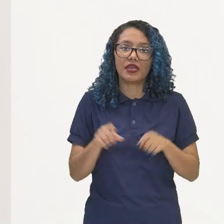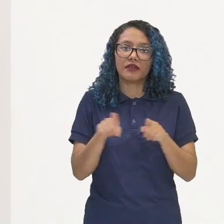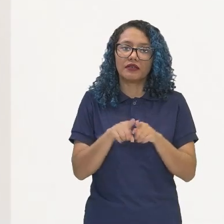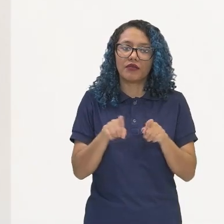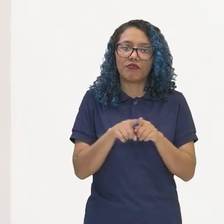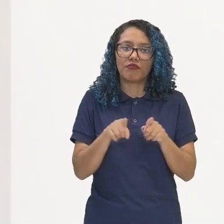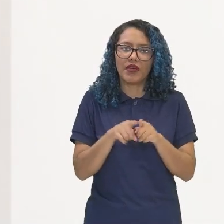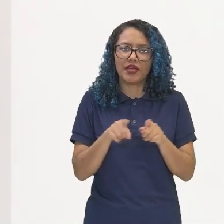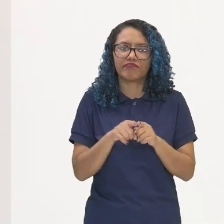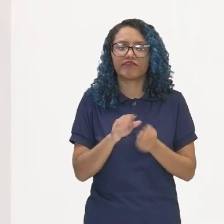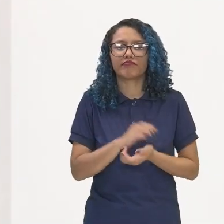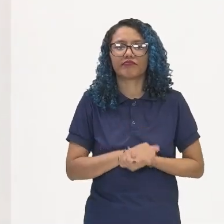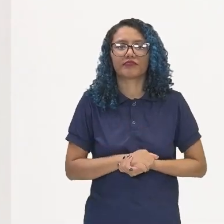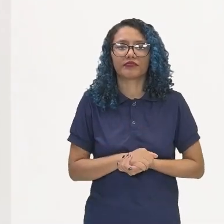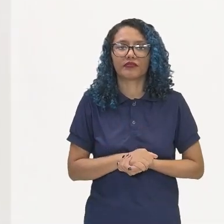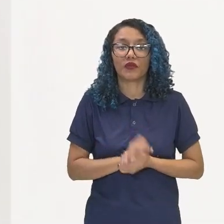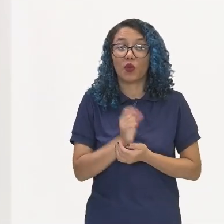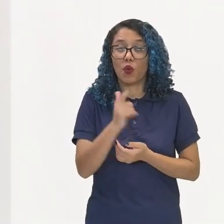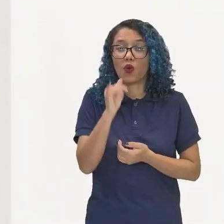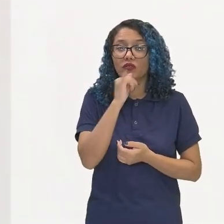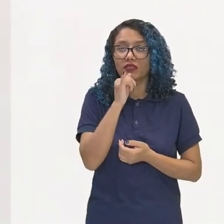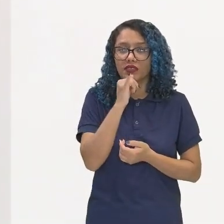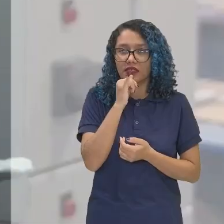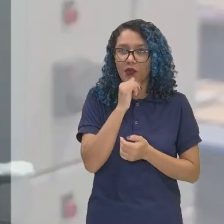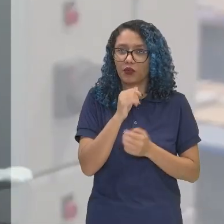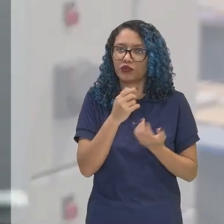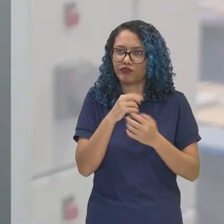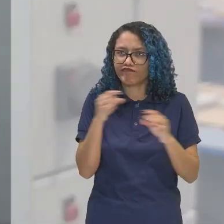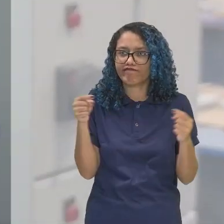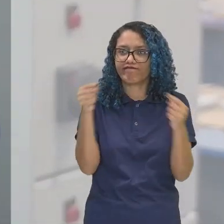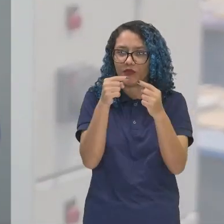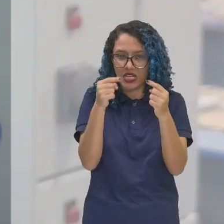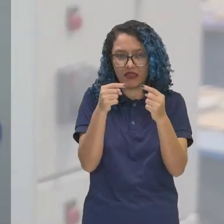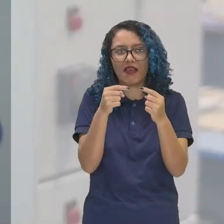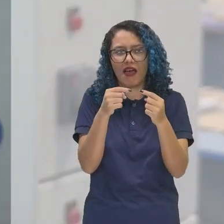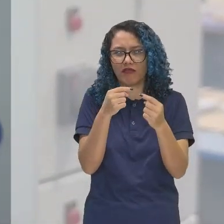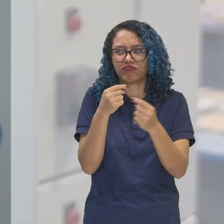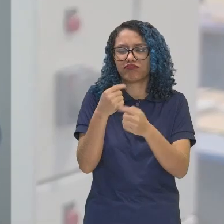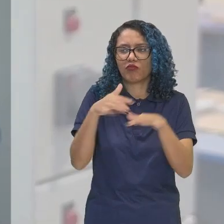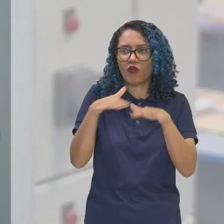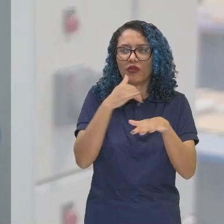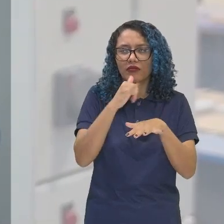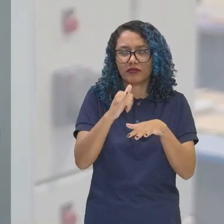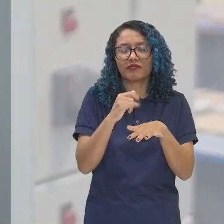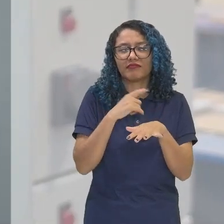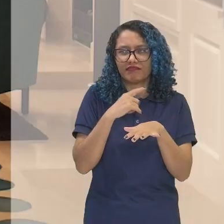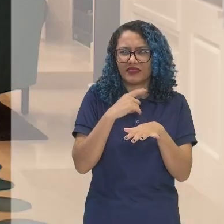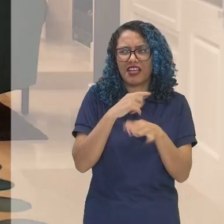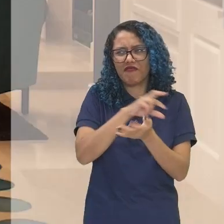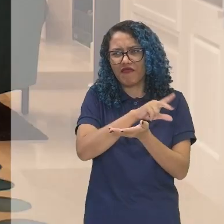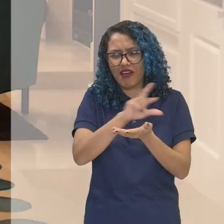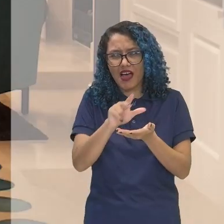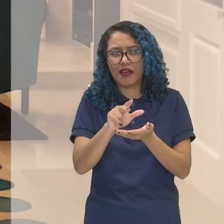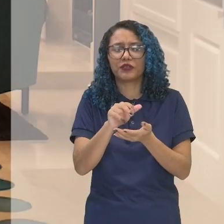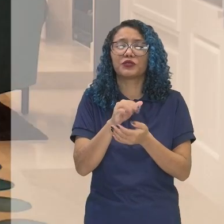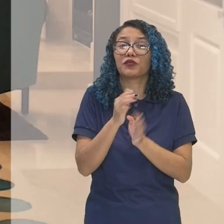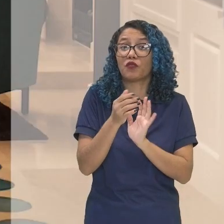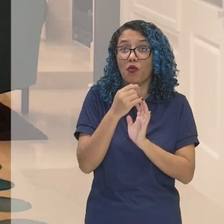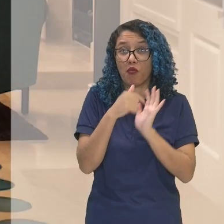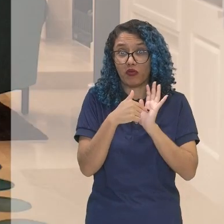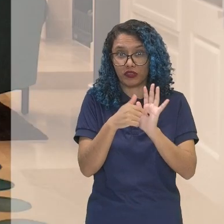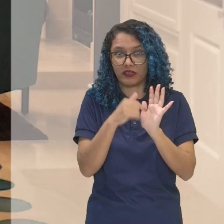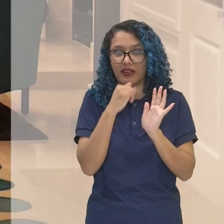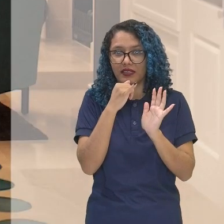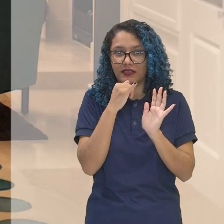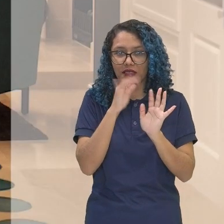vários exemplos que envolvem a eletrodinâmica, principalmente quando se fala em energia elétrica. Vamos